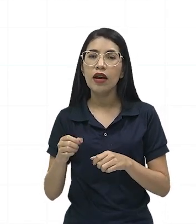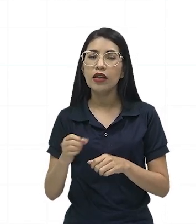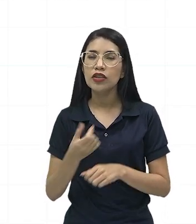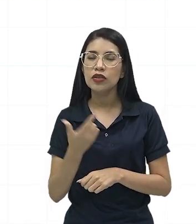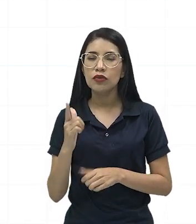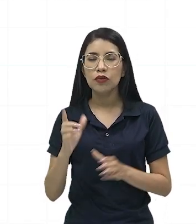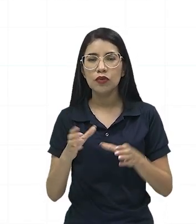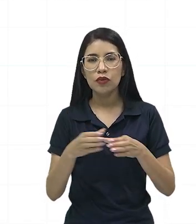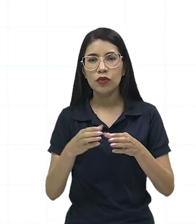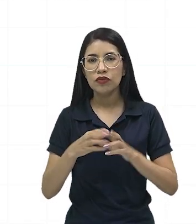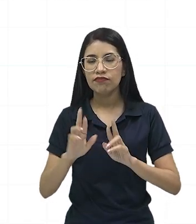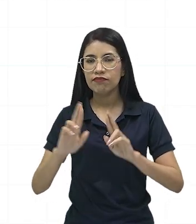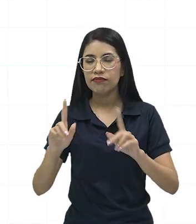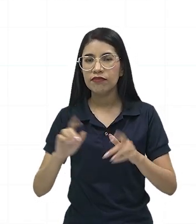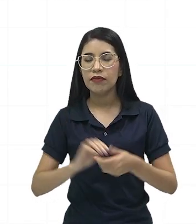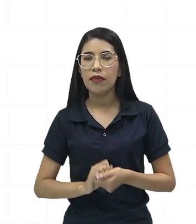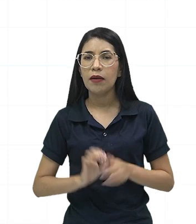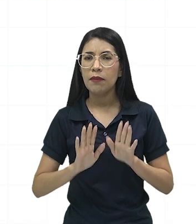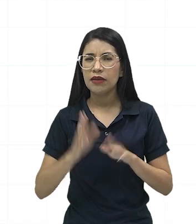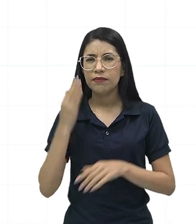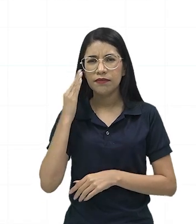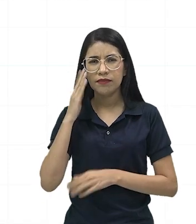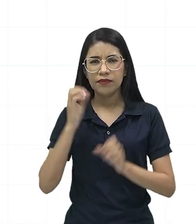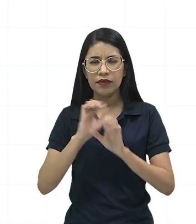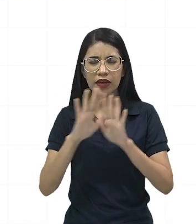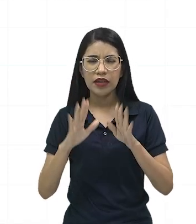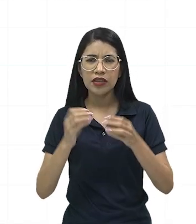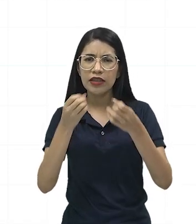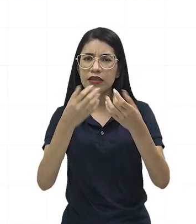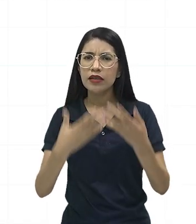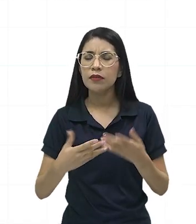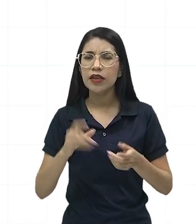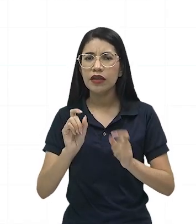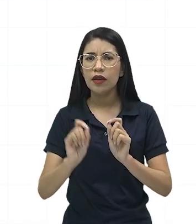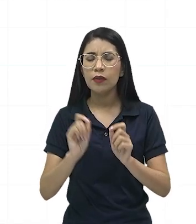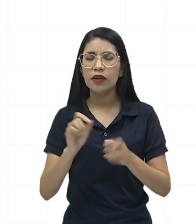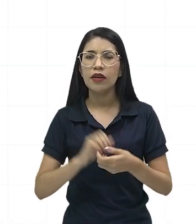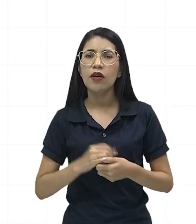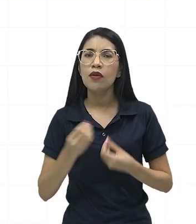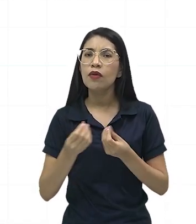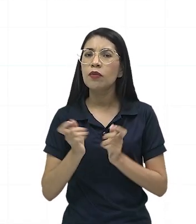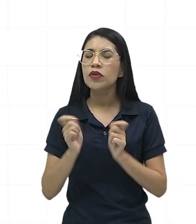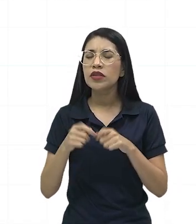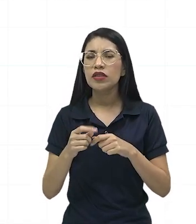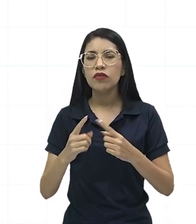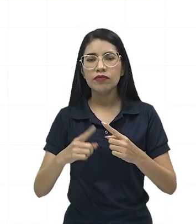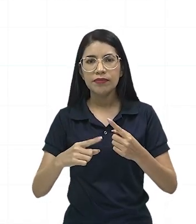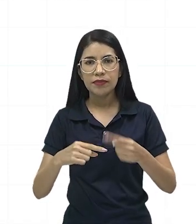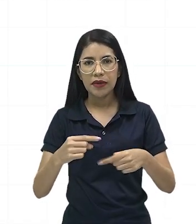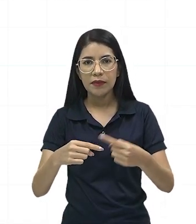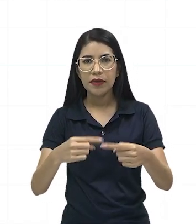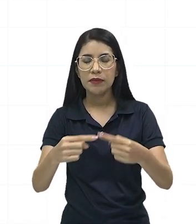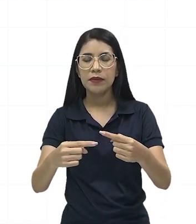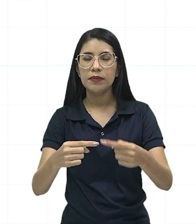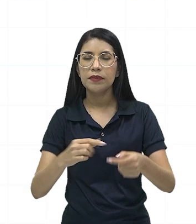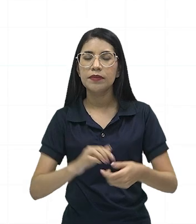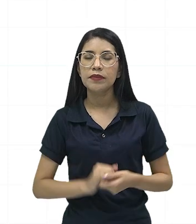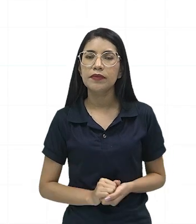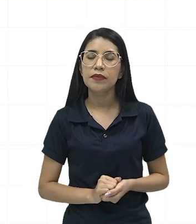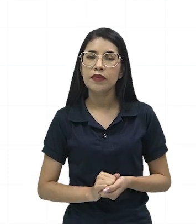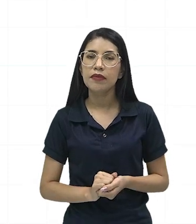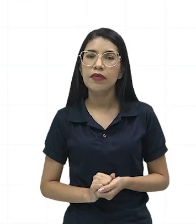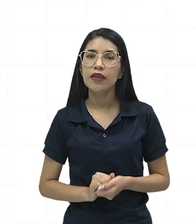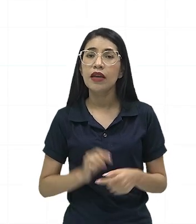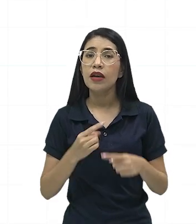outros grupos. E só para a gente entender melhor, né, por que ele fala aí de deixar descendentes, né, de gerar descendentes férteis?